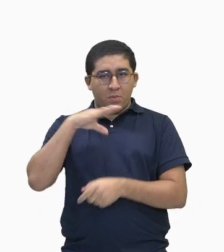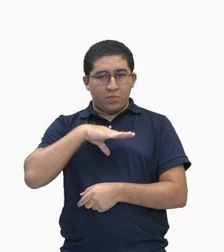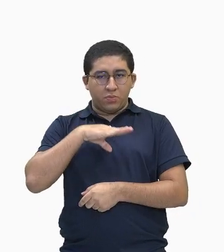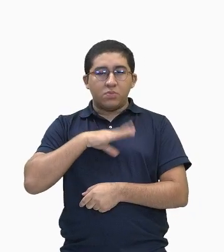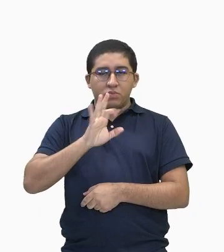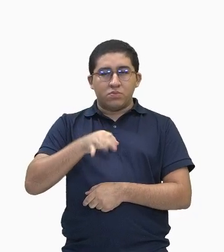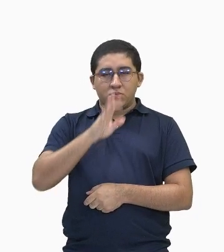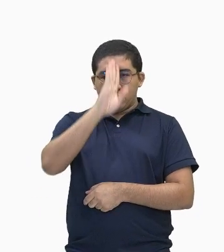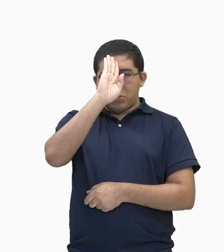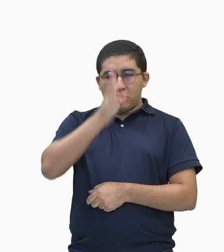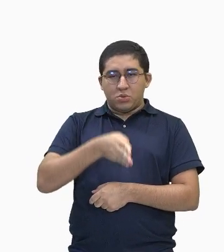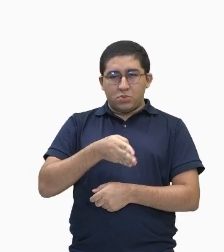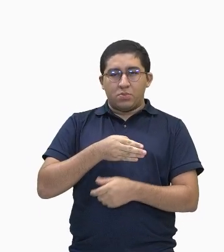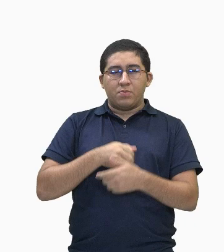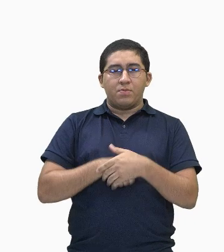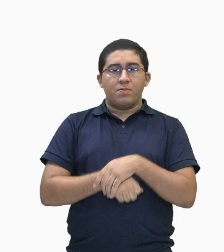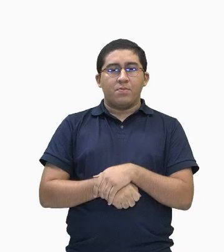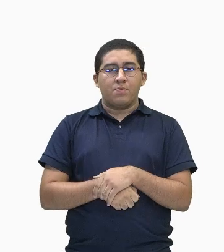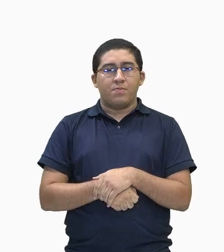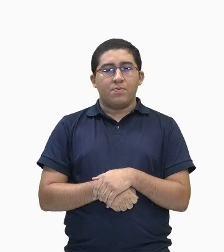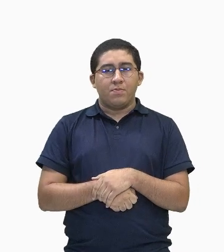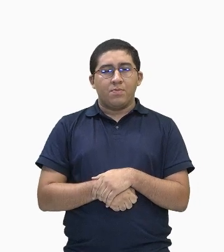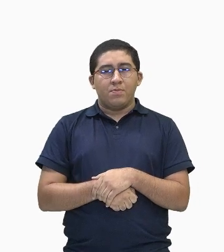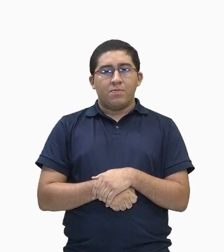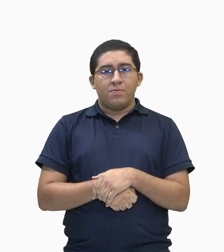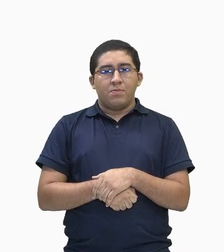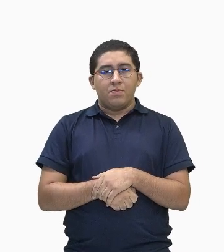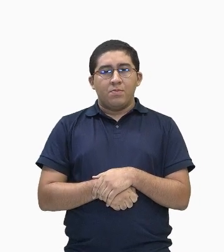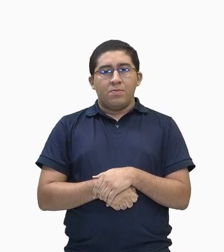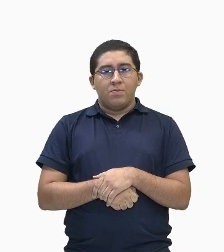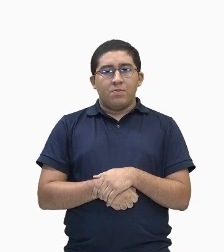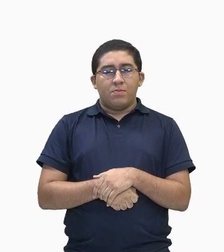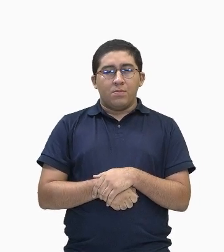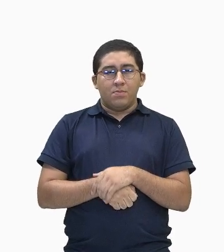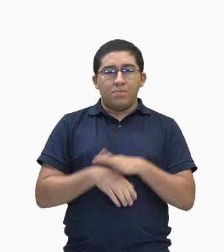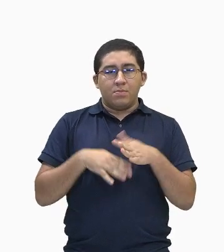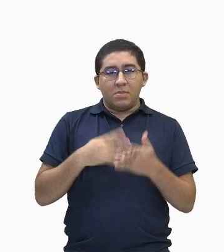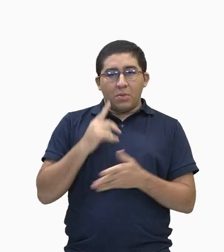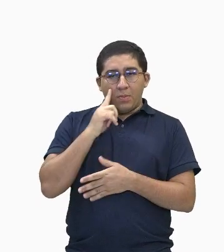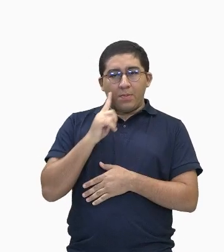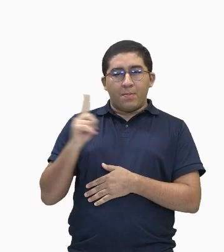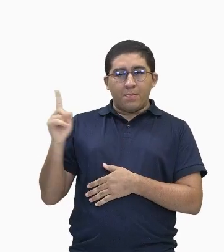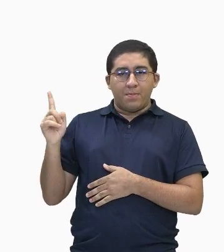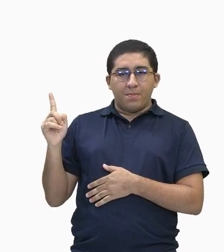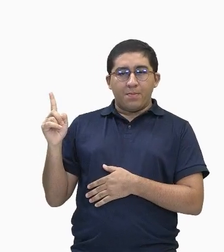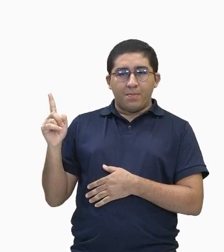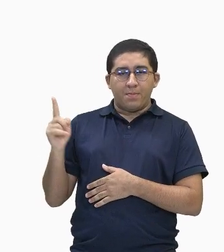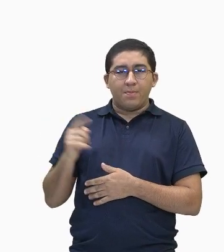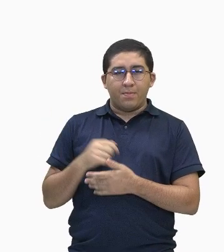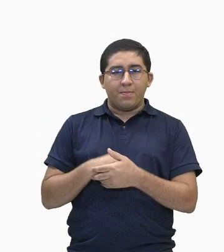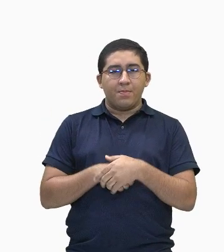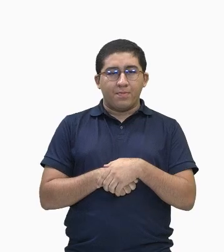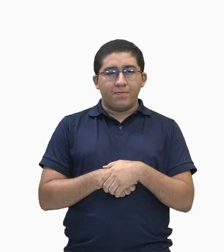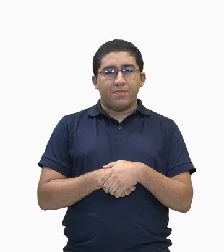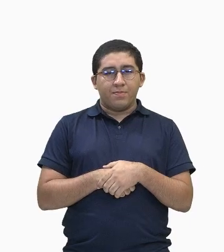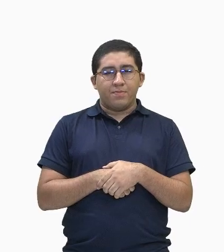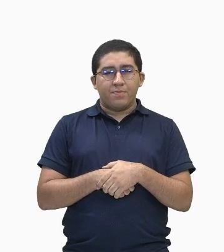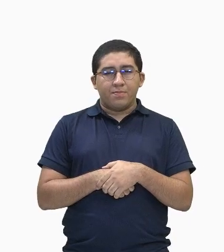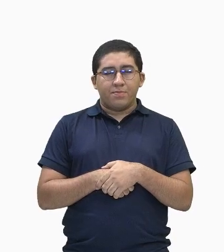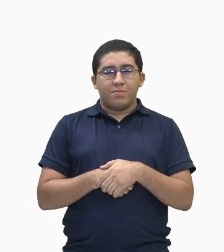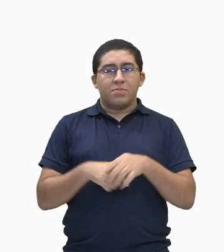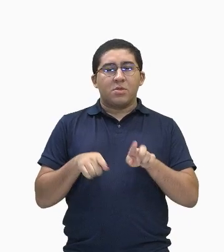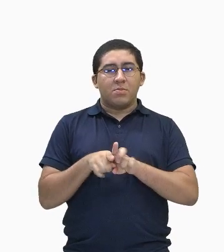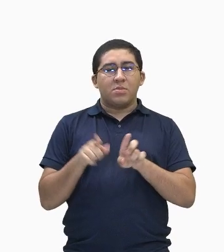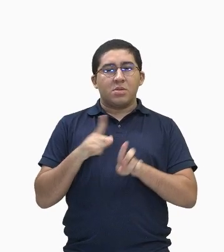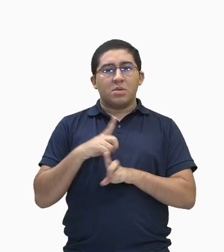portuguesa. Extreme conditions. Então, condições extremas. Ok. Tem a palavra space,